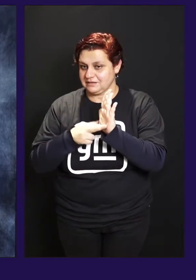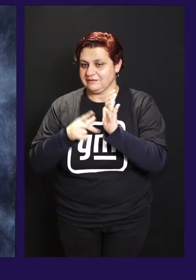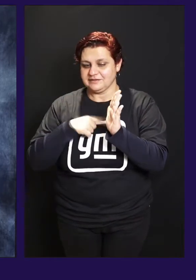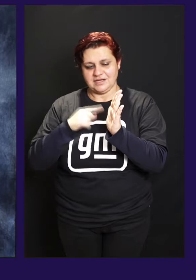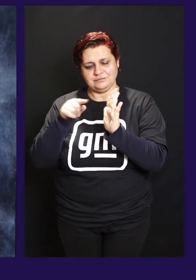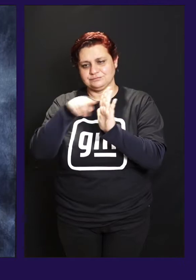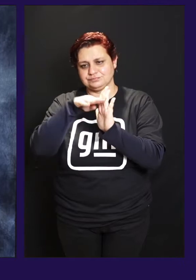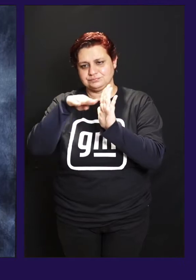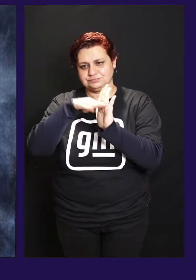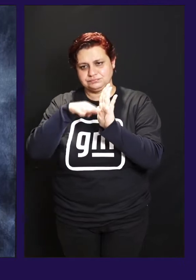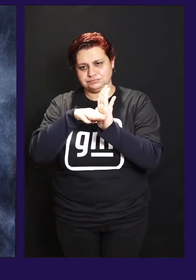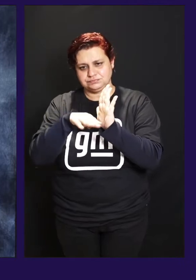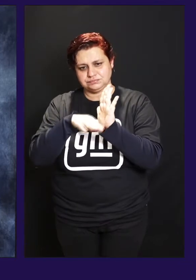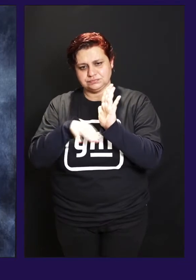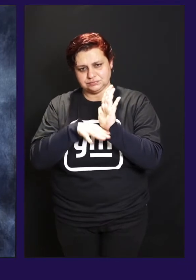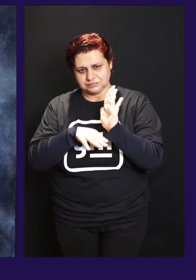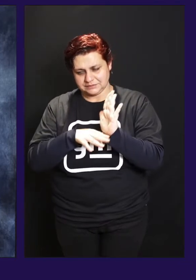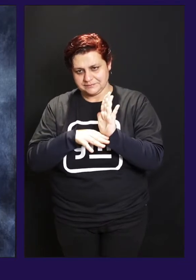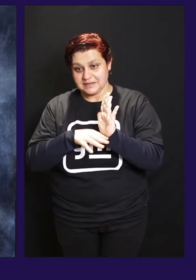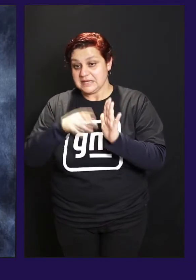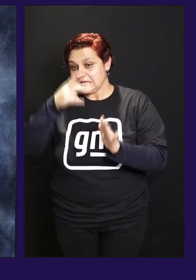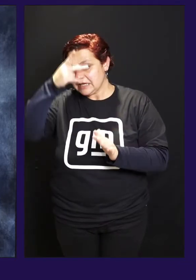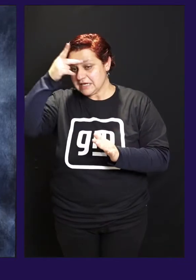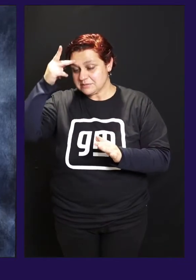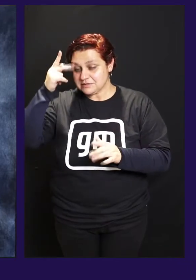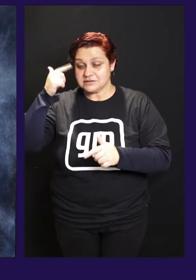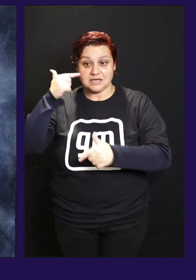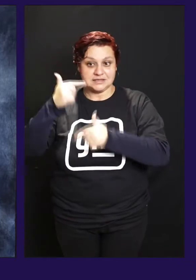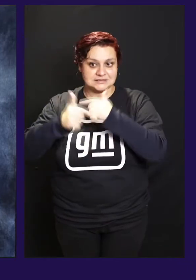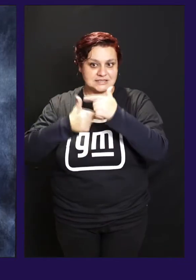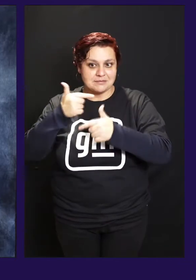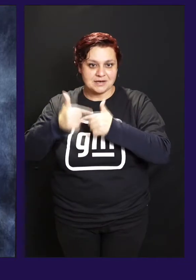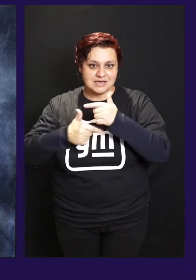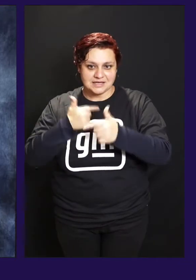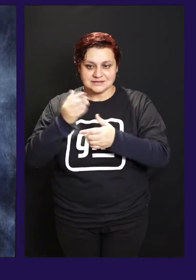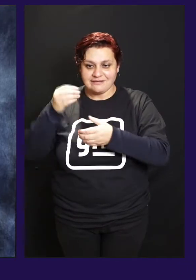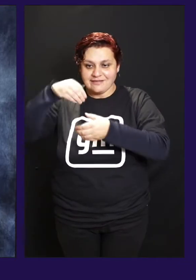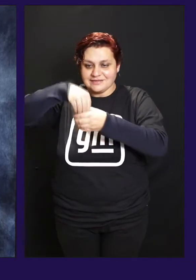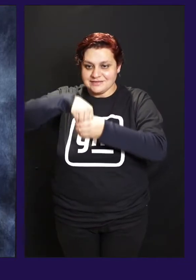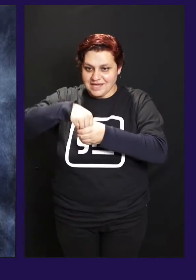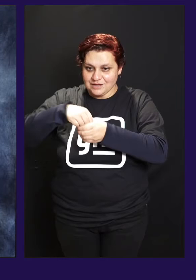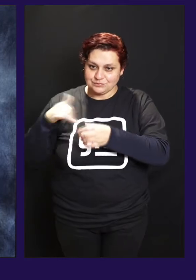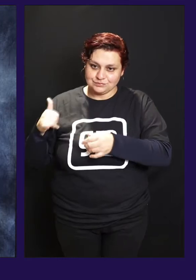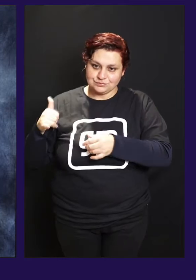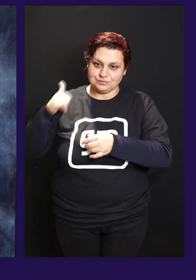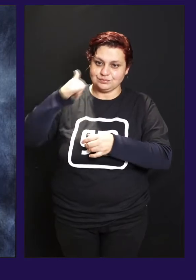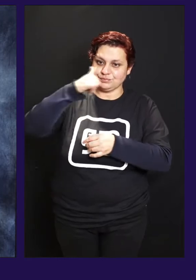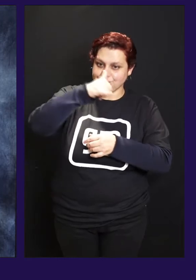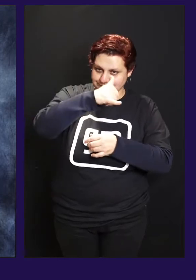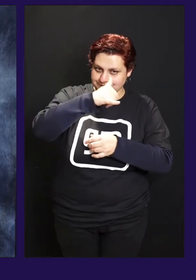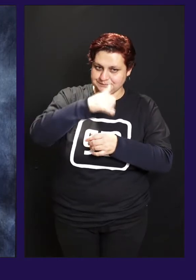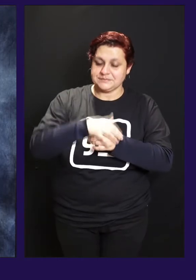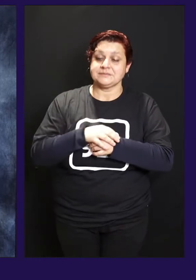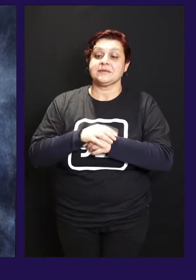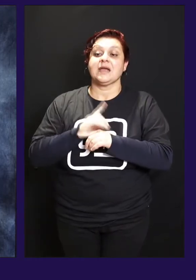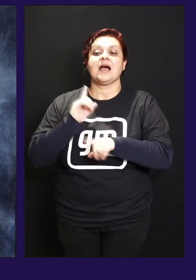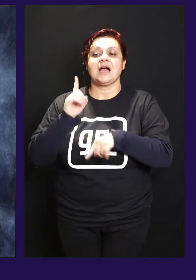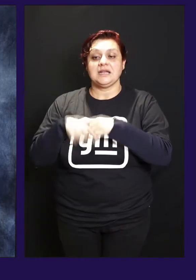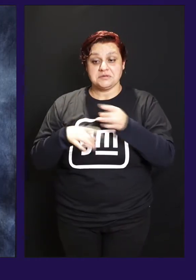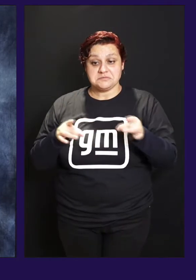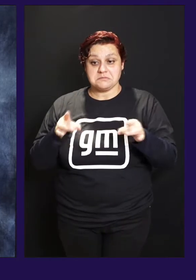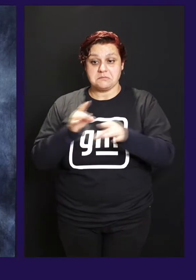Todos nós somos únicos, distintos, diferentes. Desde o momento que nascemos até a nossa